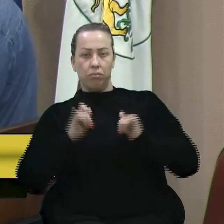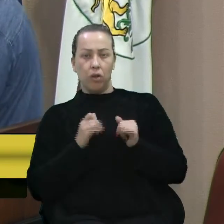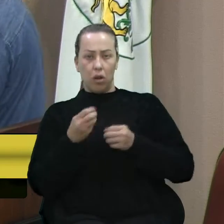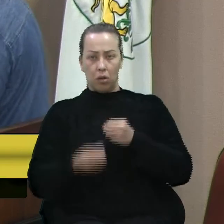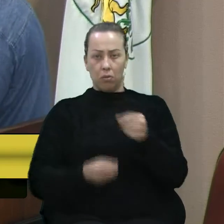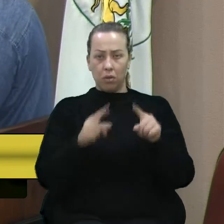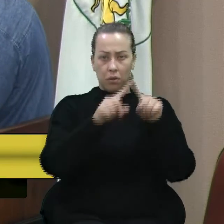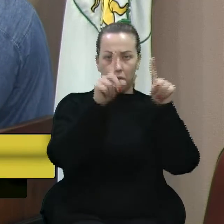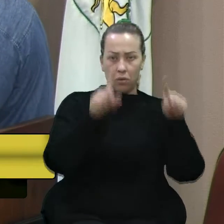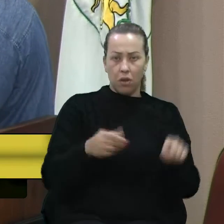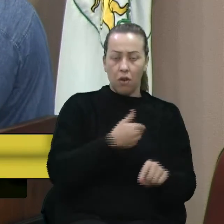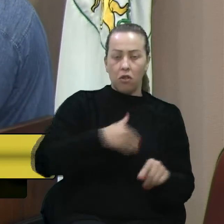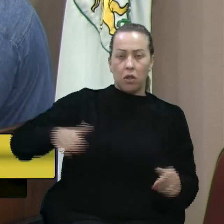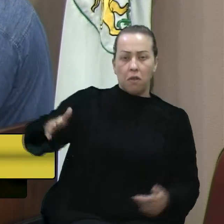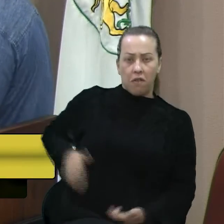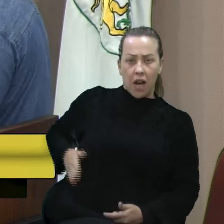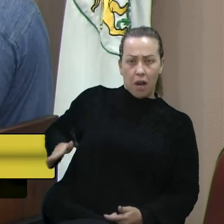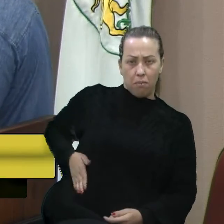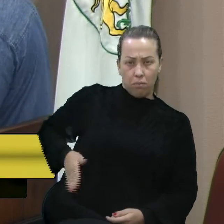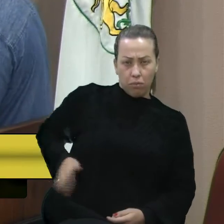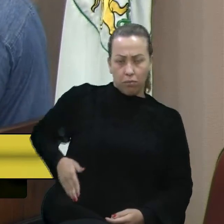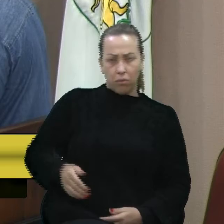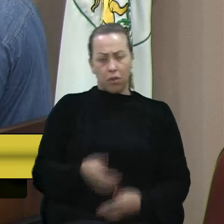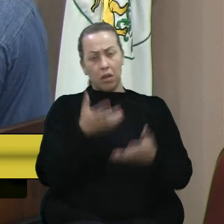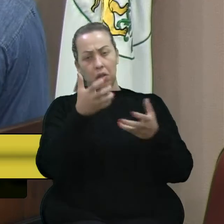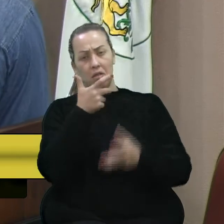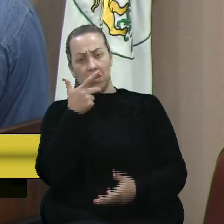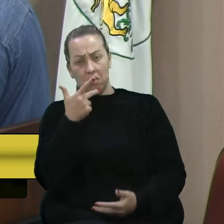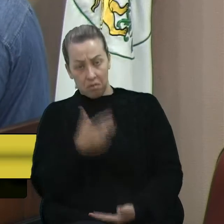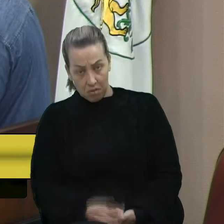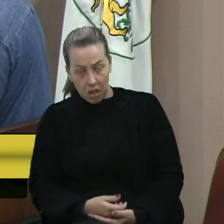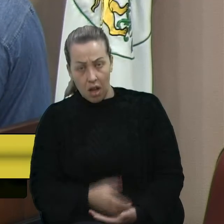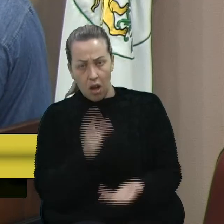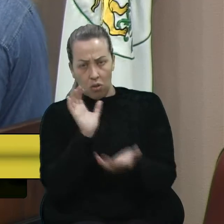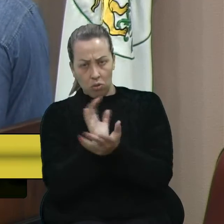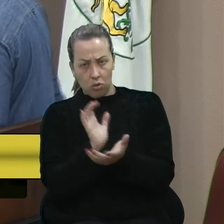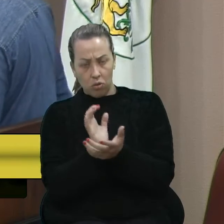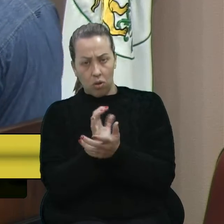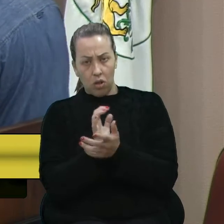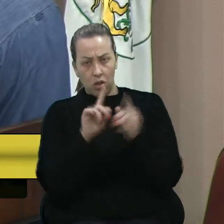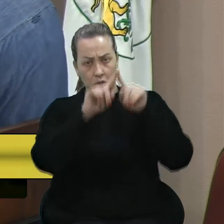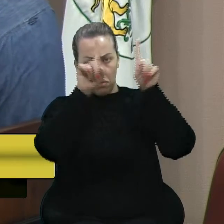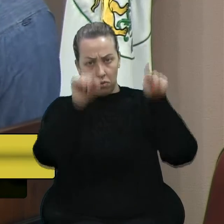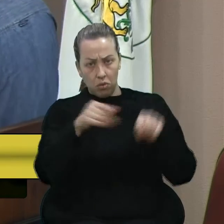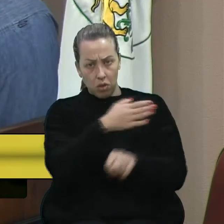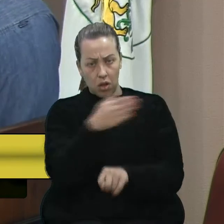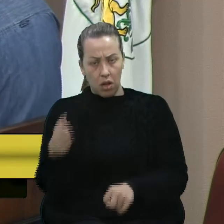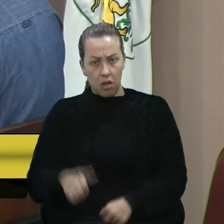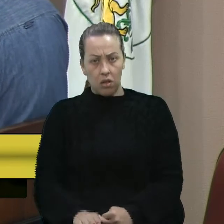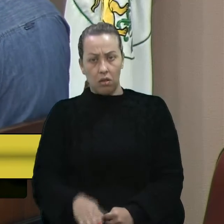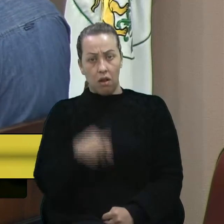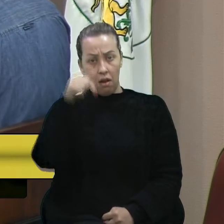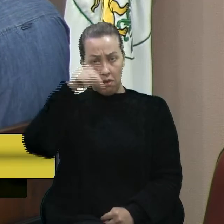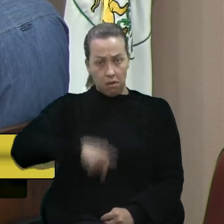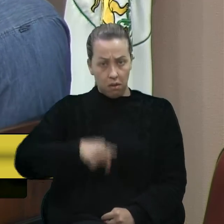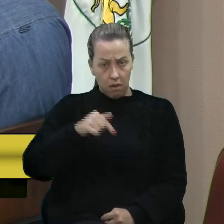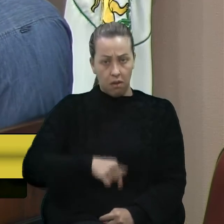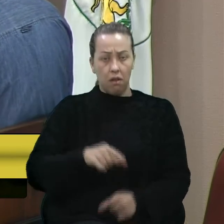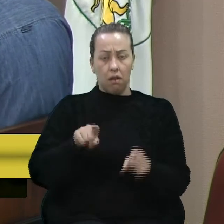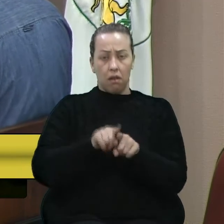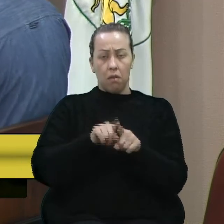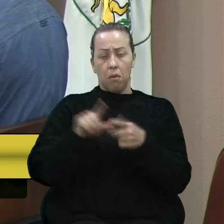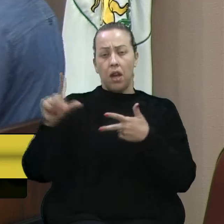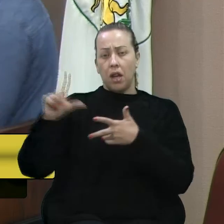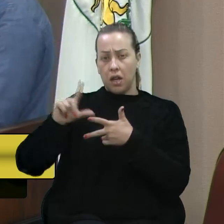funcionário público fosse vagabundo. E eu quero dizer aos colegas servidores públicos da casa, aqui do